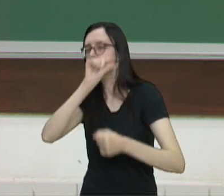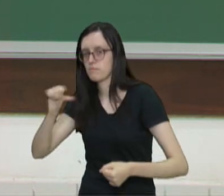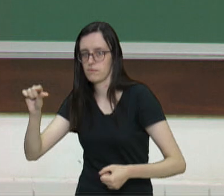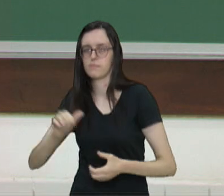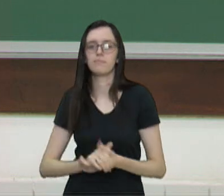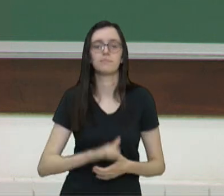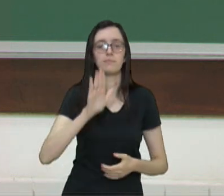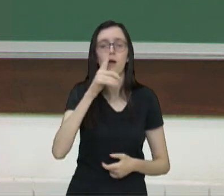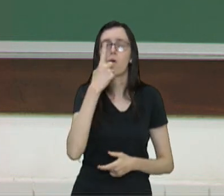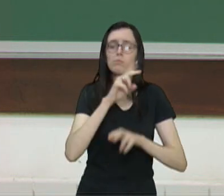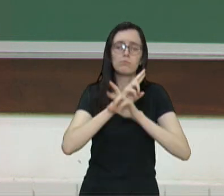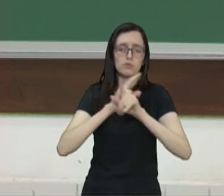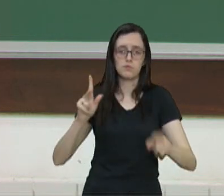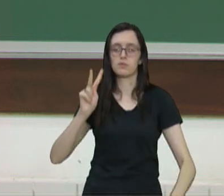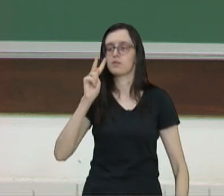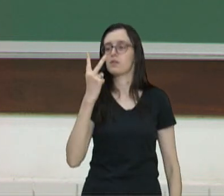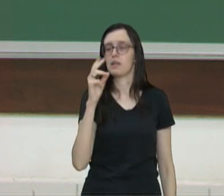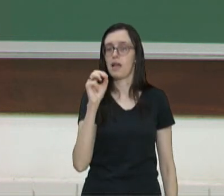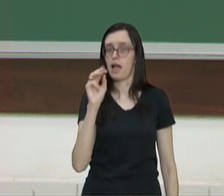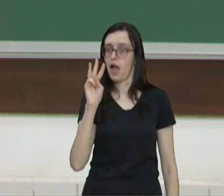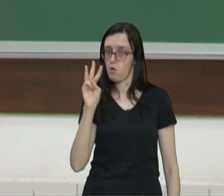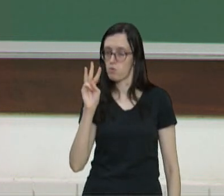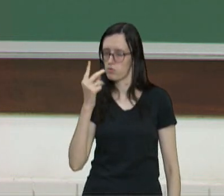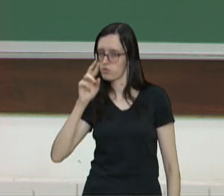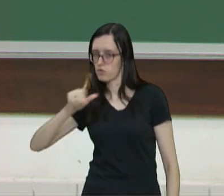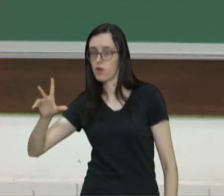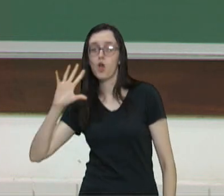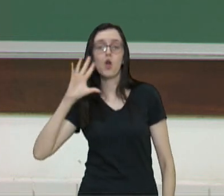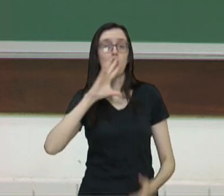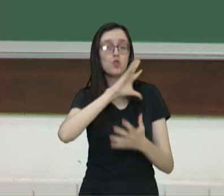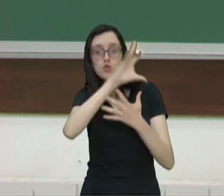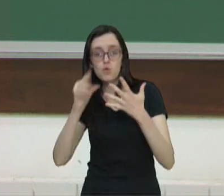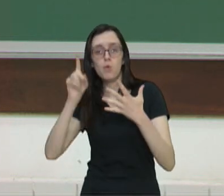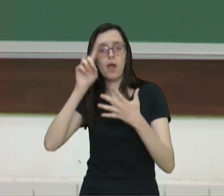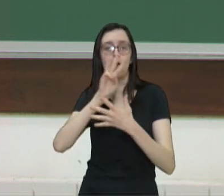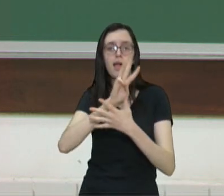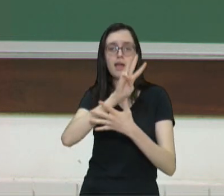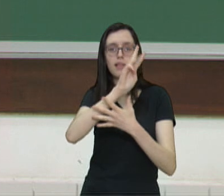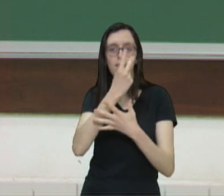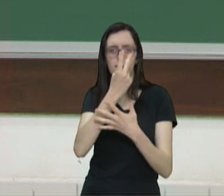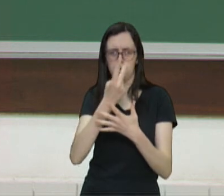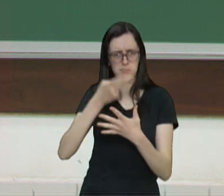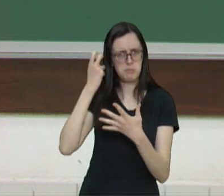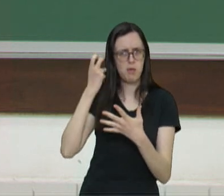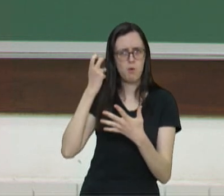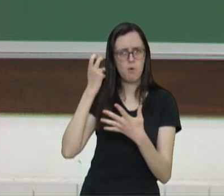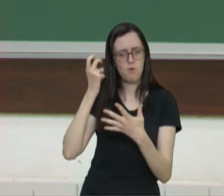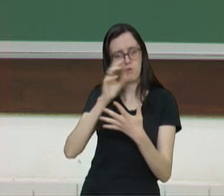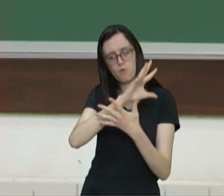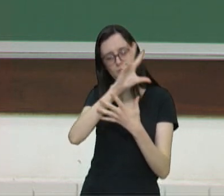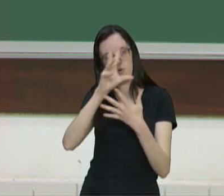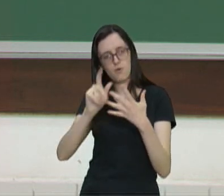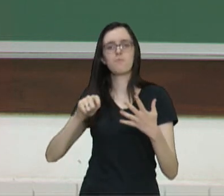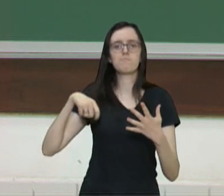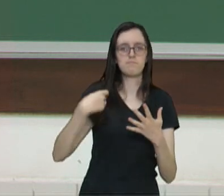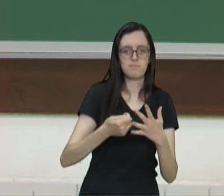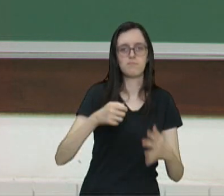Com exceção do how, todas as palavras começam com WH e por isso são chamadas